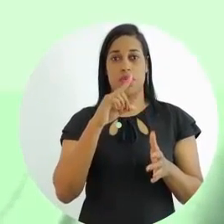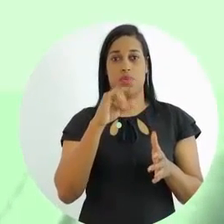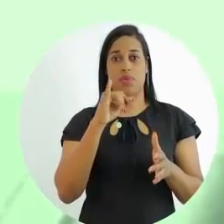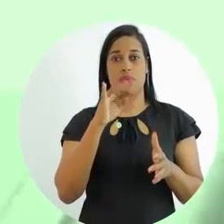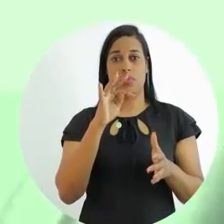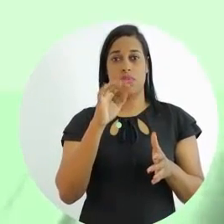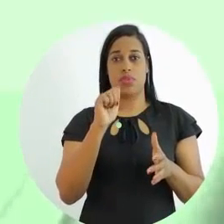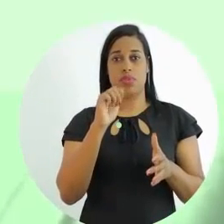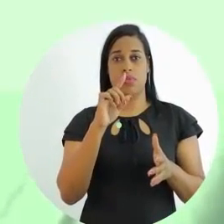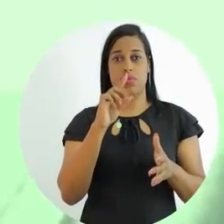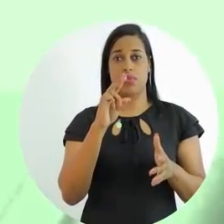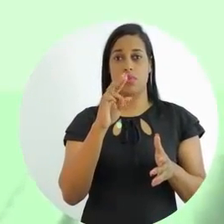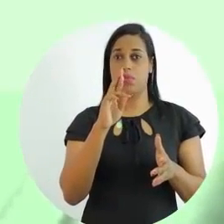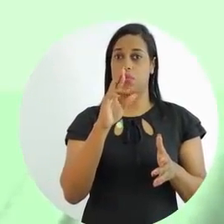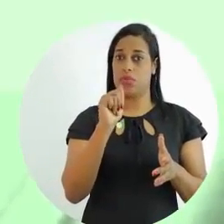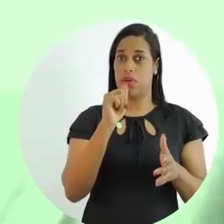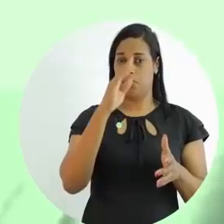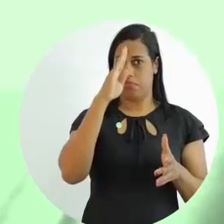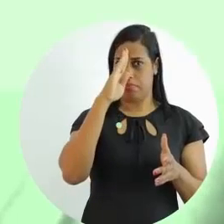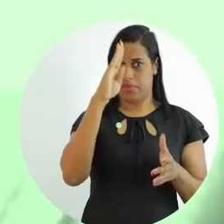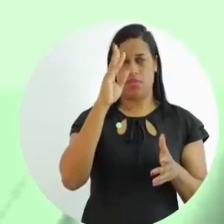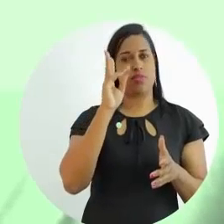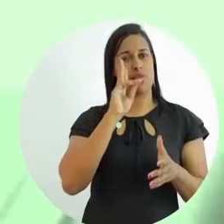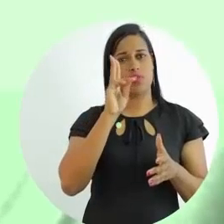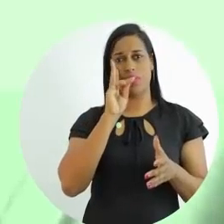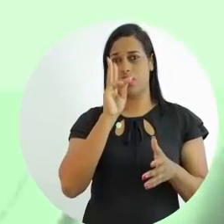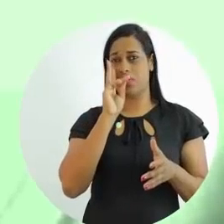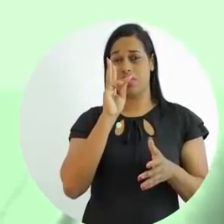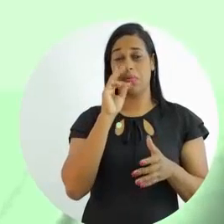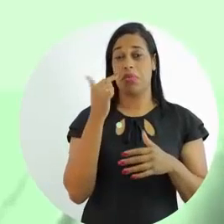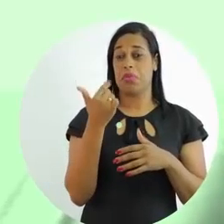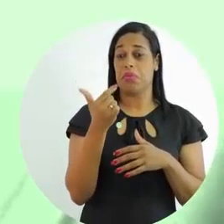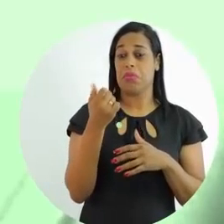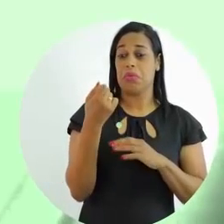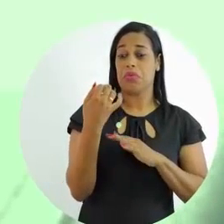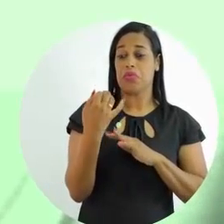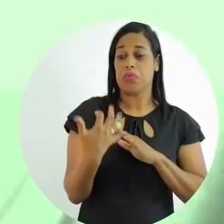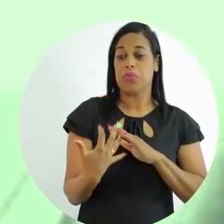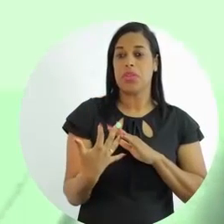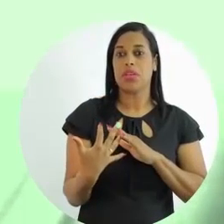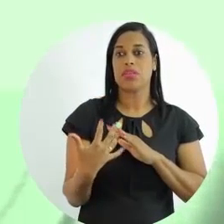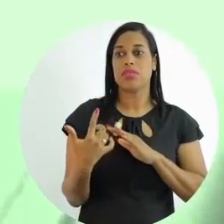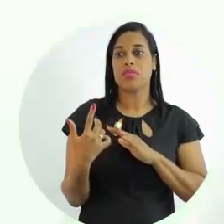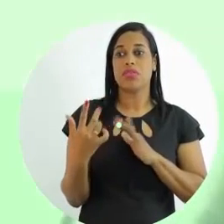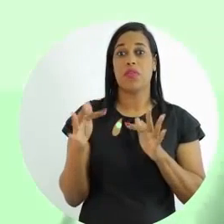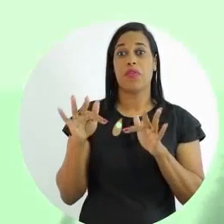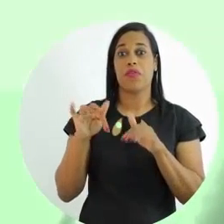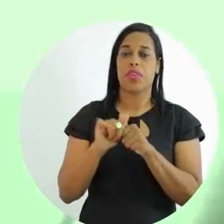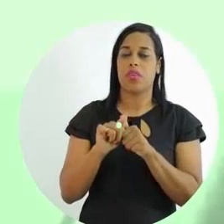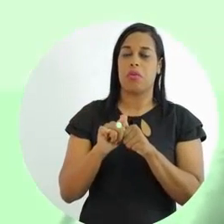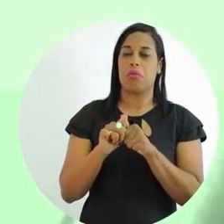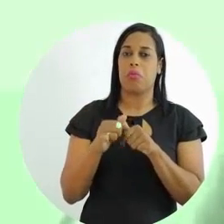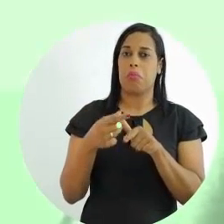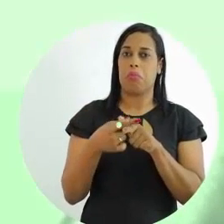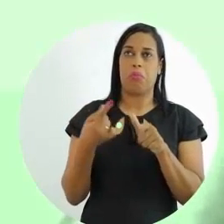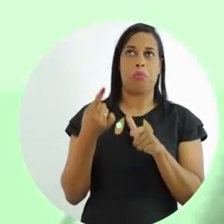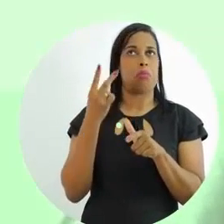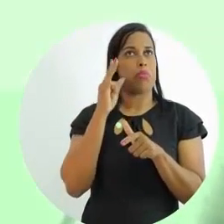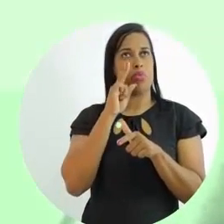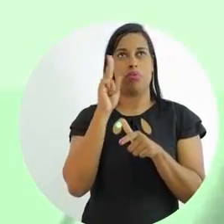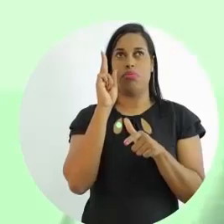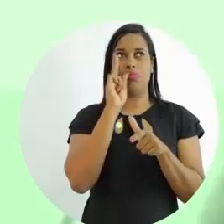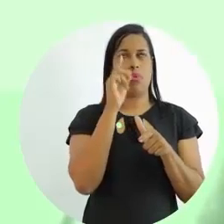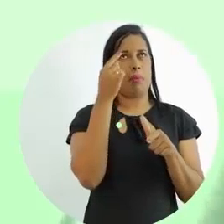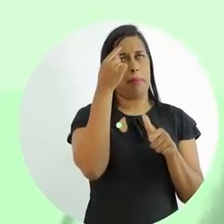da ditadura militar, que historicamente a gente não tem uma definição clara do seu fim. Nem todos os